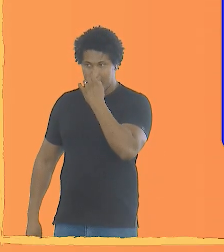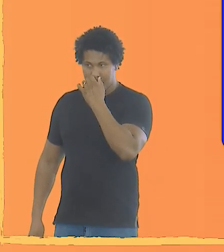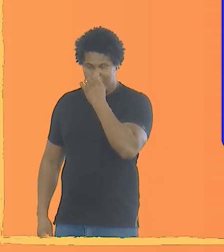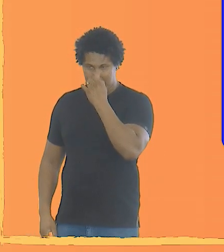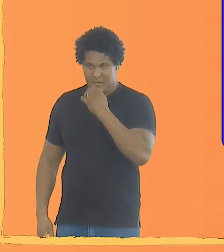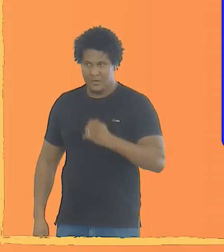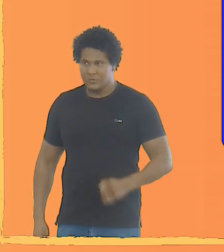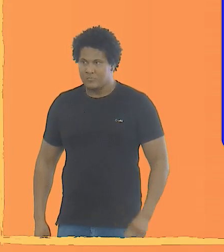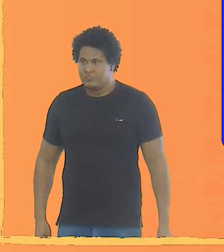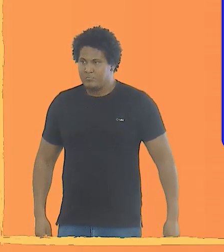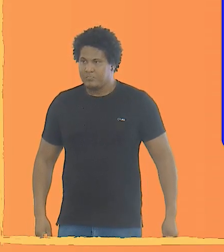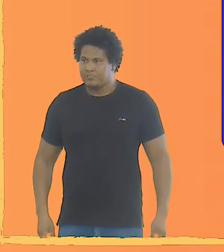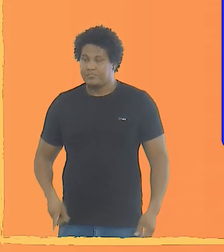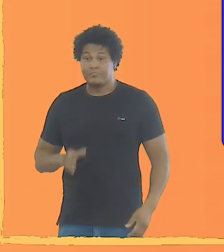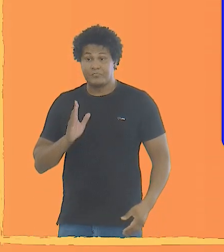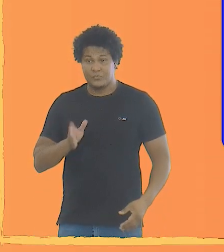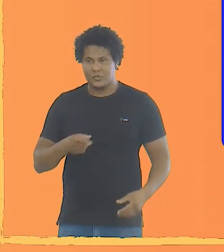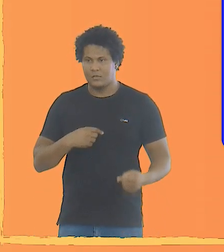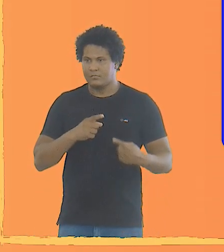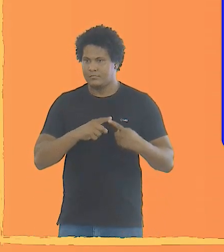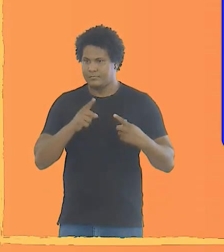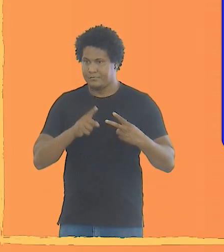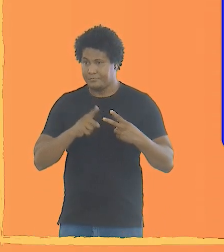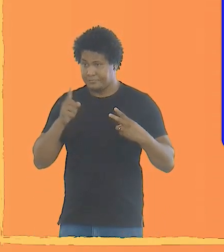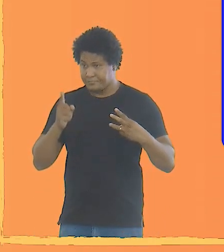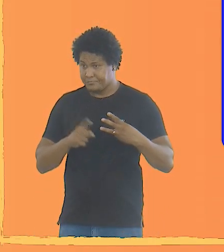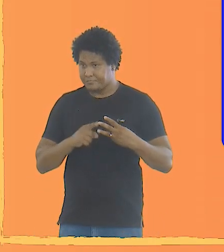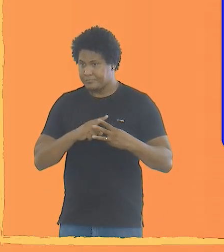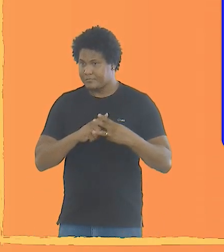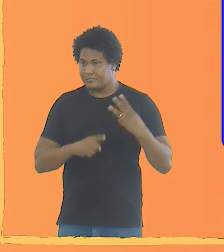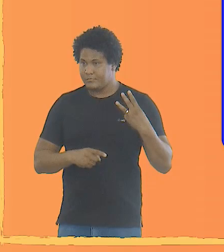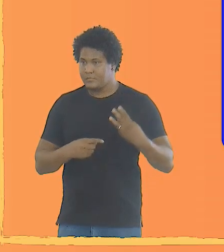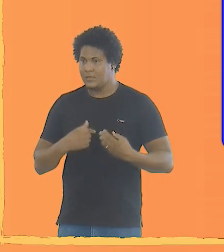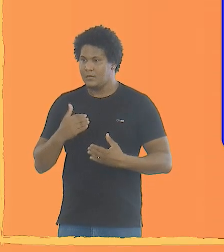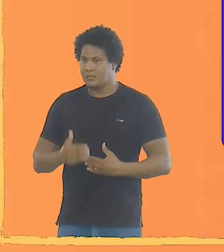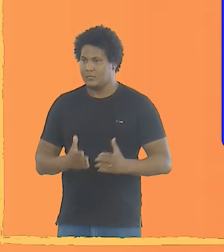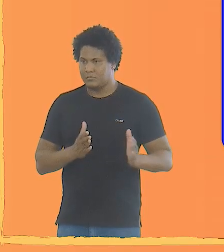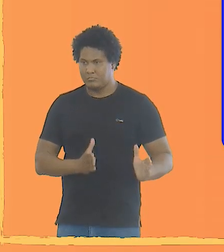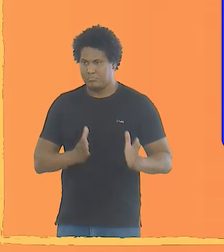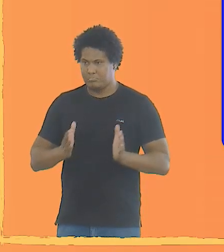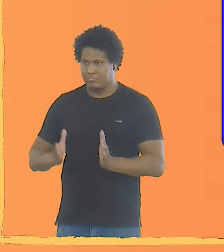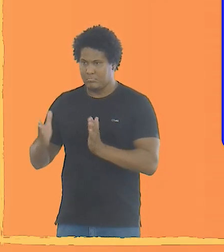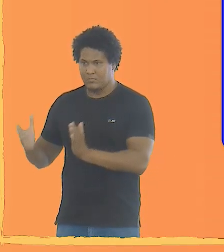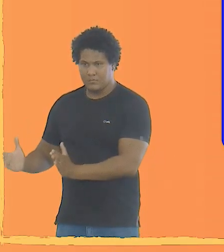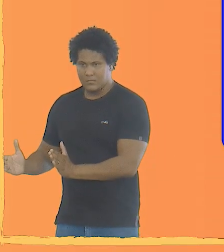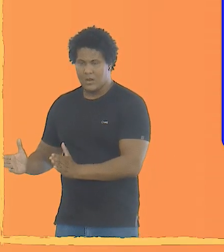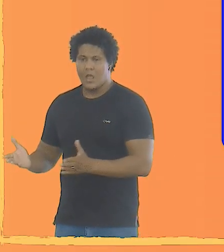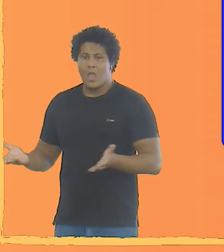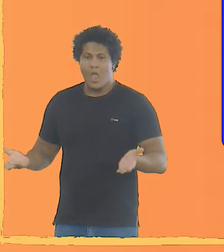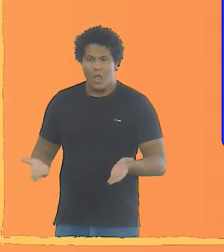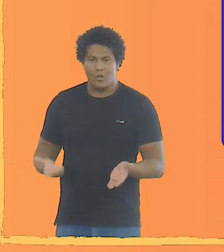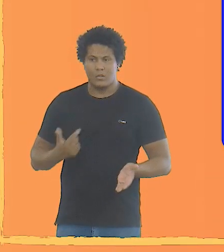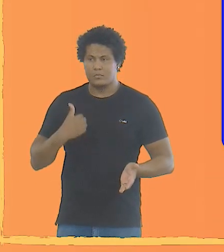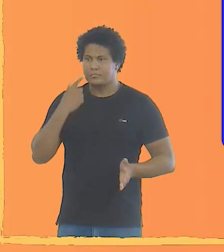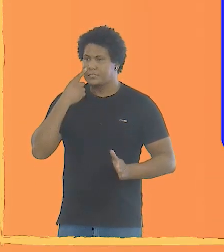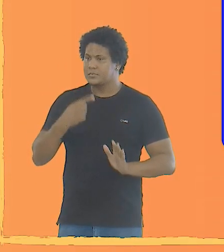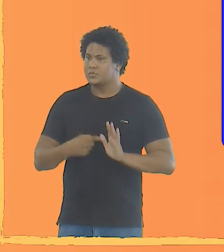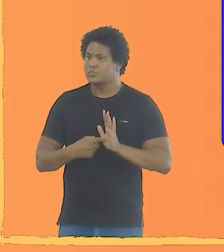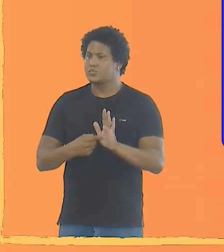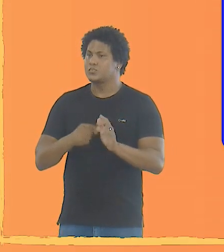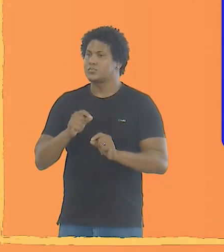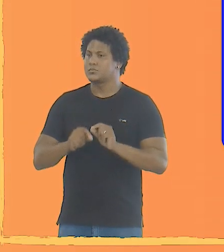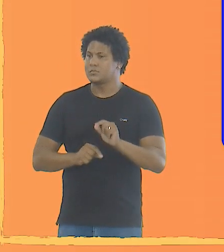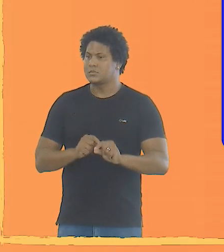cômodo. Já dividi o problema em etapas. O que é que eu preciso fazer agora? Indicar de quantas formas cada uma